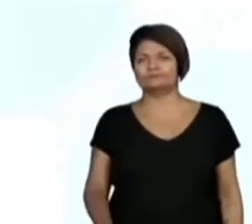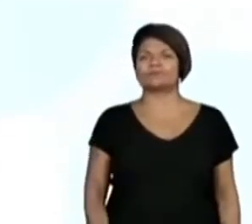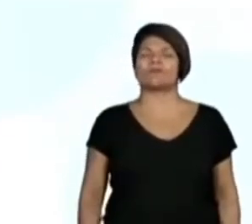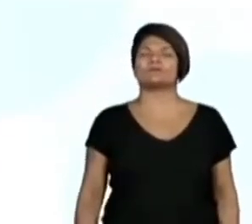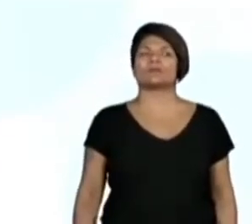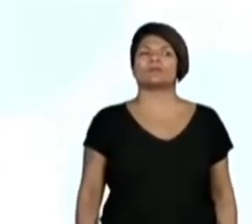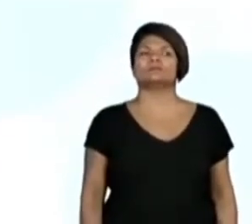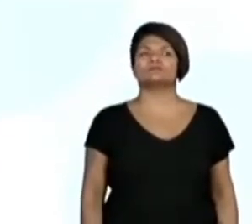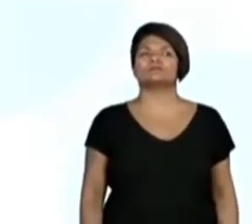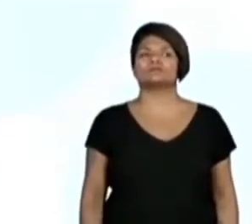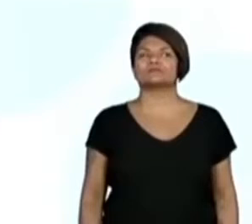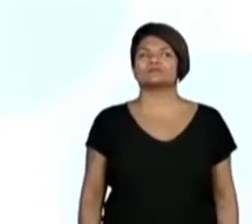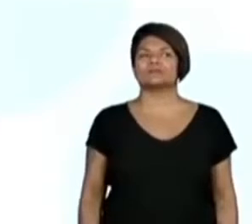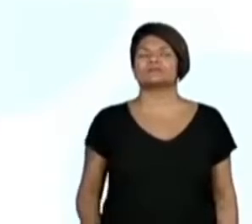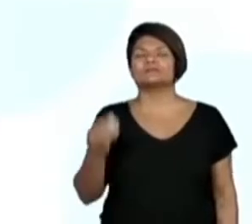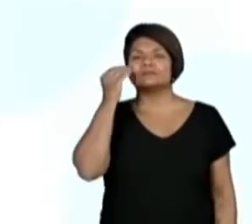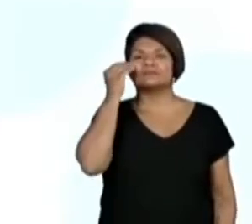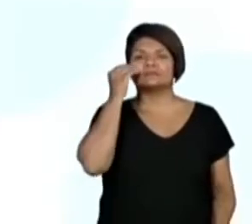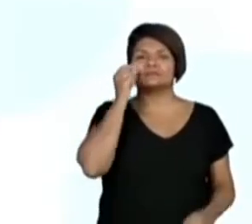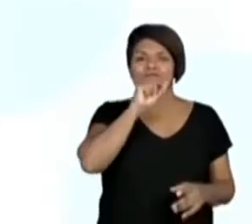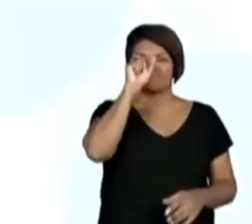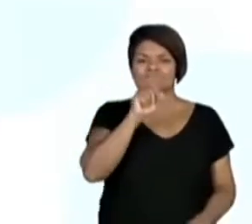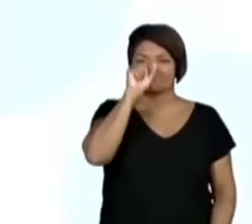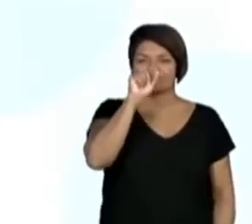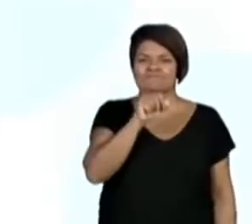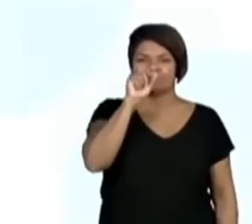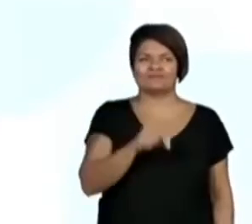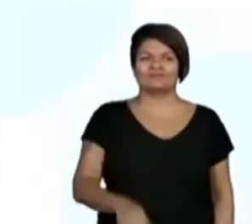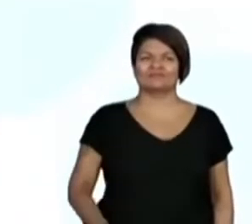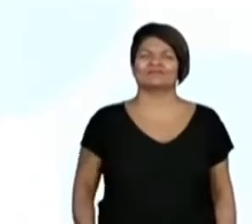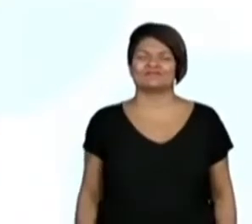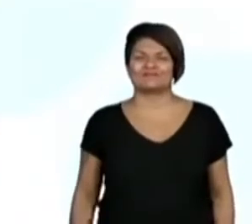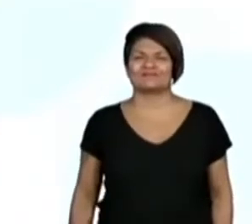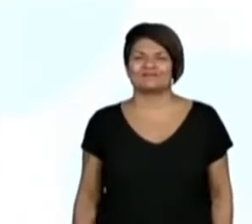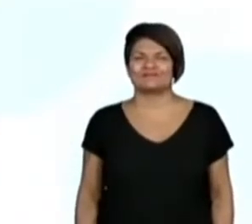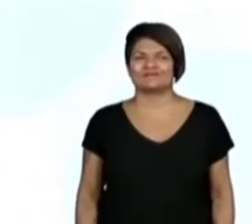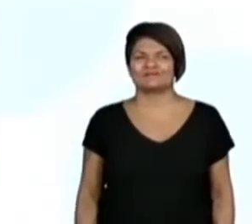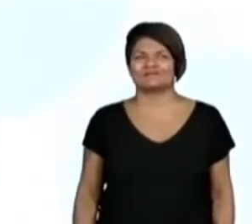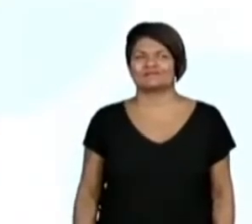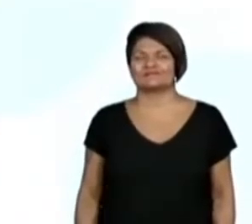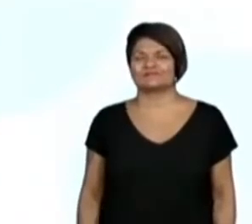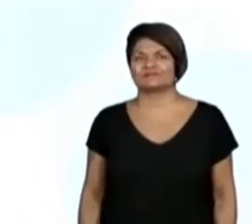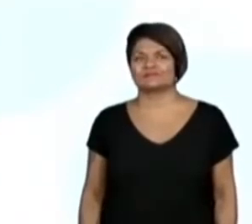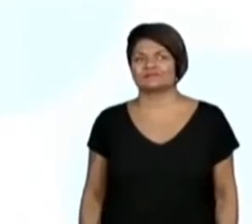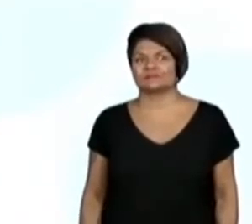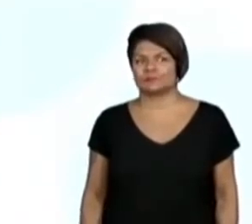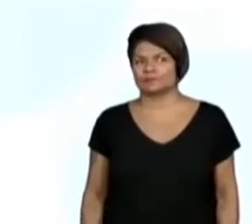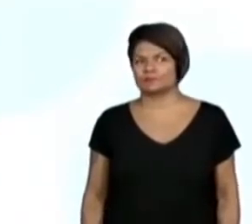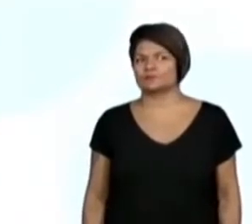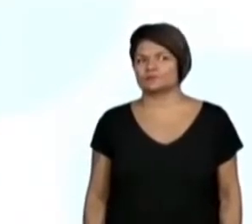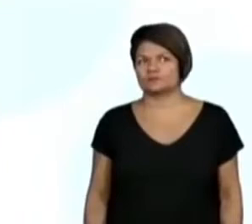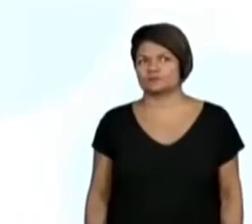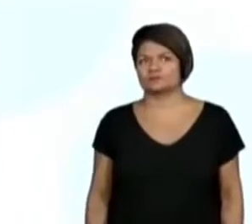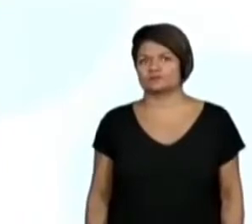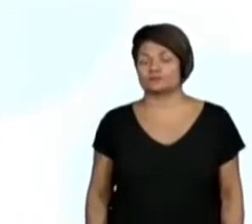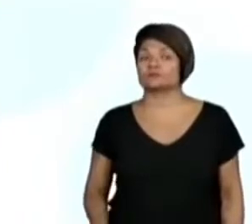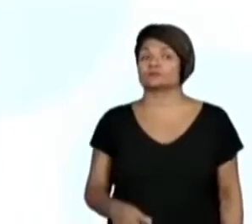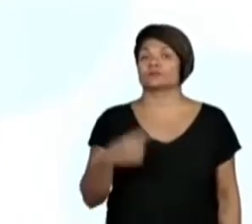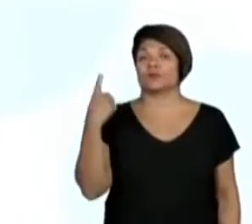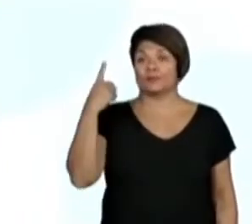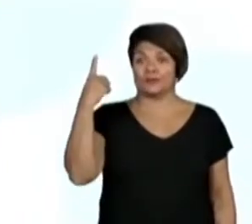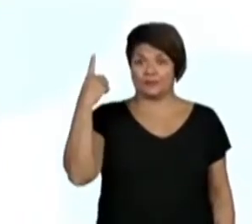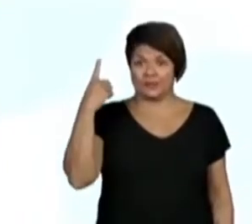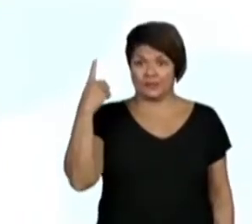coisa tão legal. Olha Nunca só. mais conserto. Você deu uma dica, hein, professora? Lógico. Na primeira,